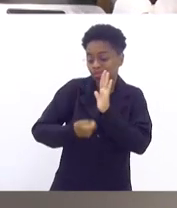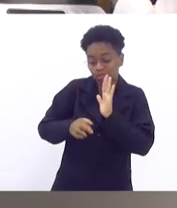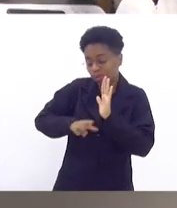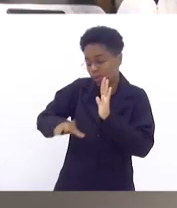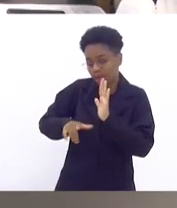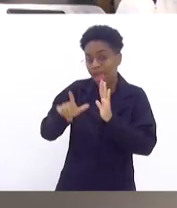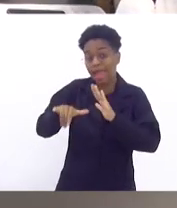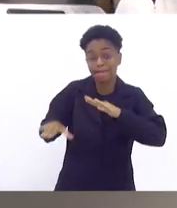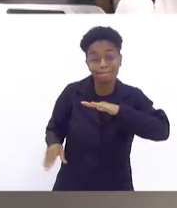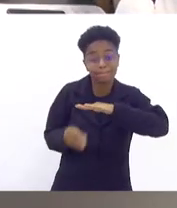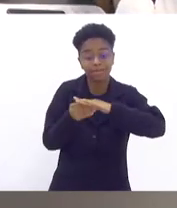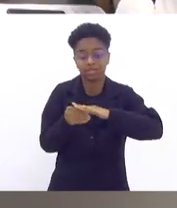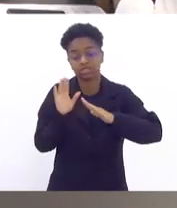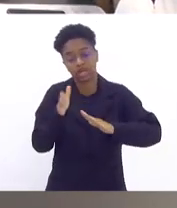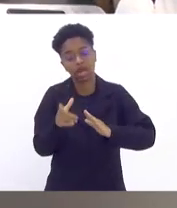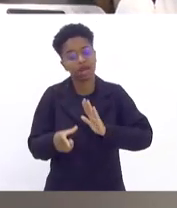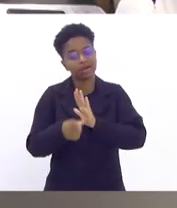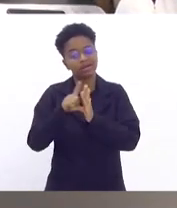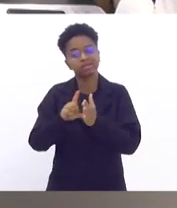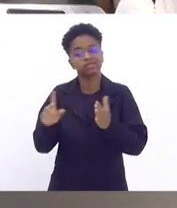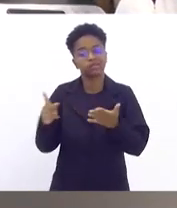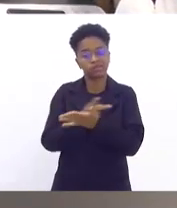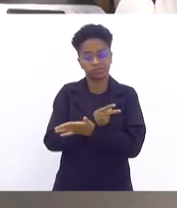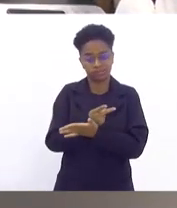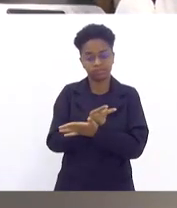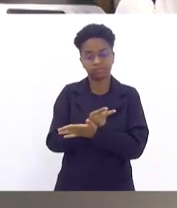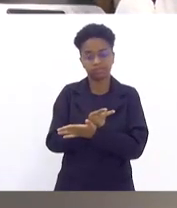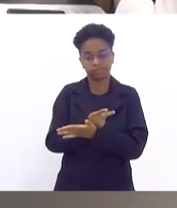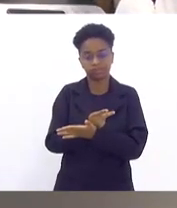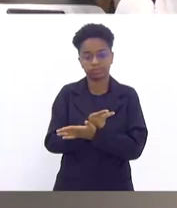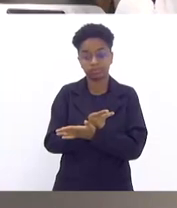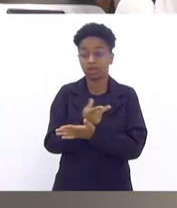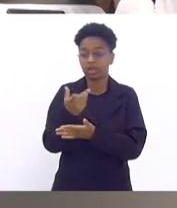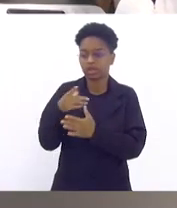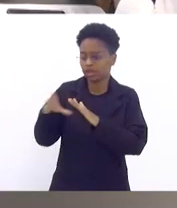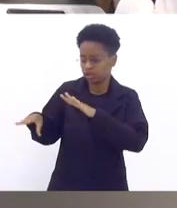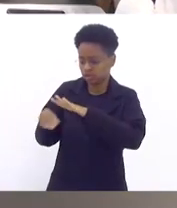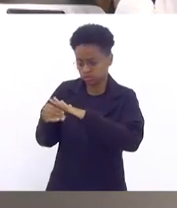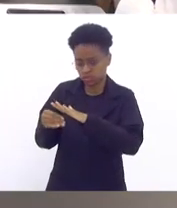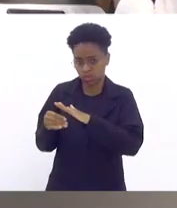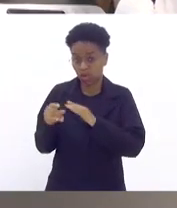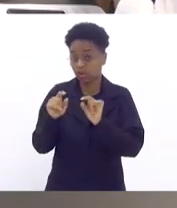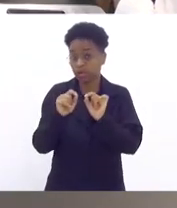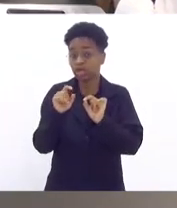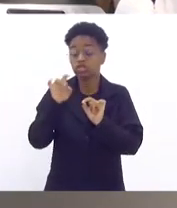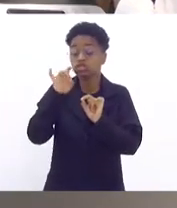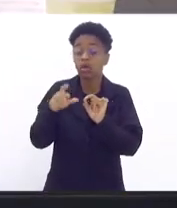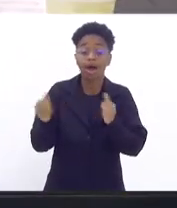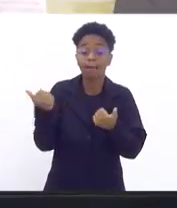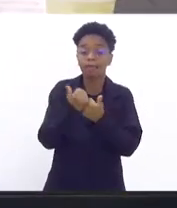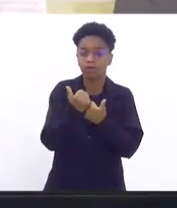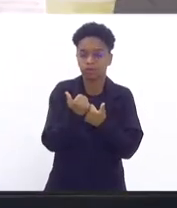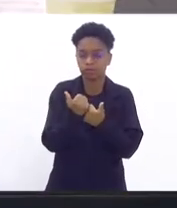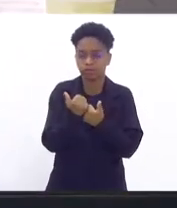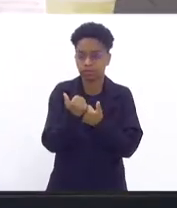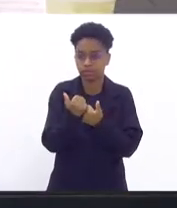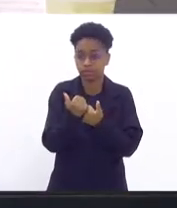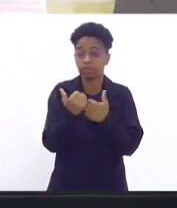de emendas que já estavam incorporadas na legislatura anterior foi a gente só discutivo agora é só o apoiamento